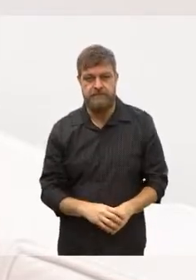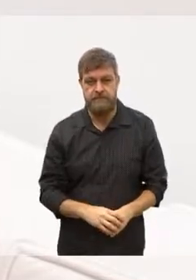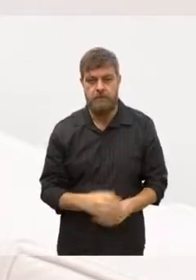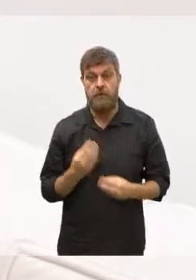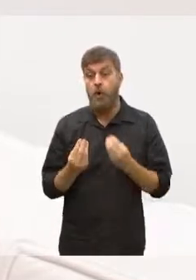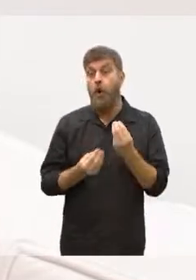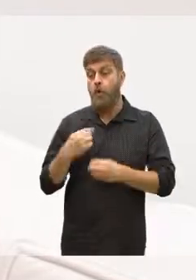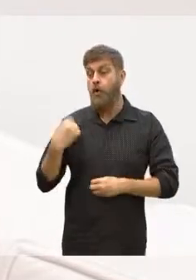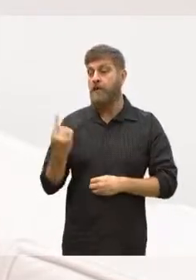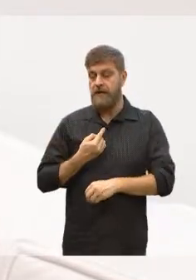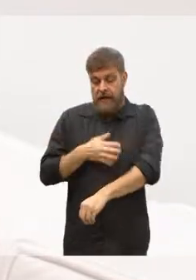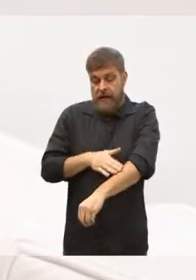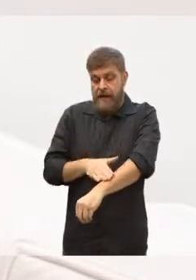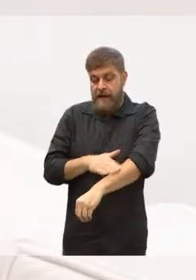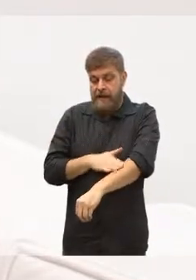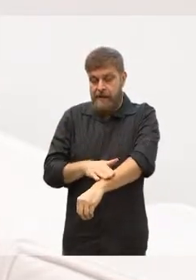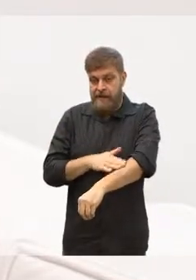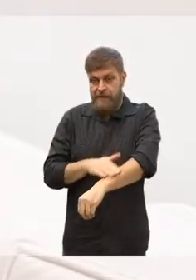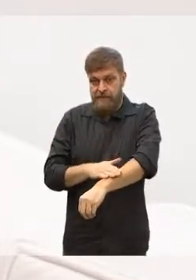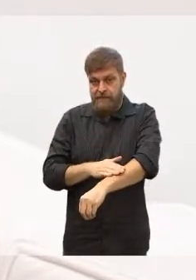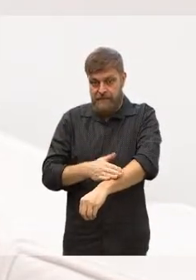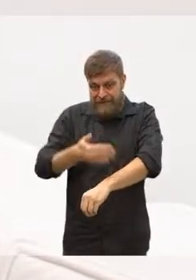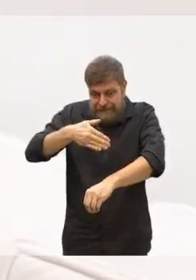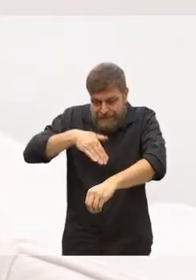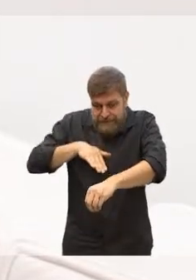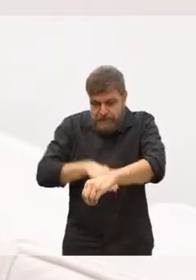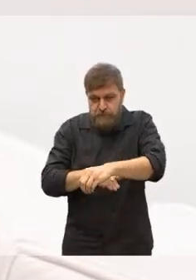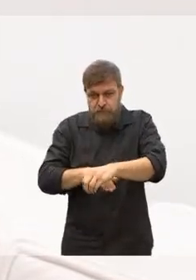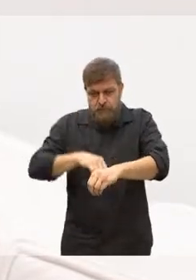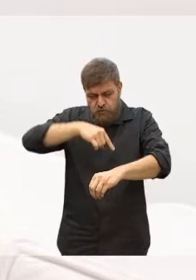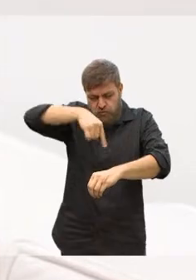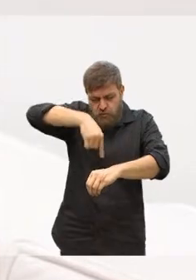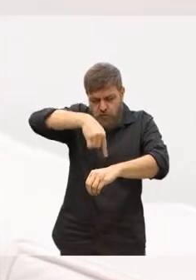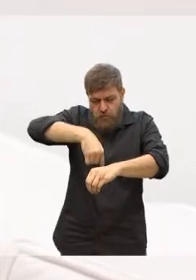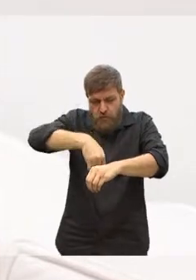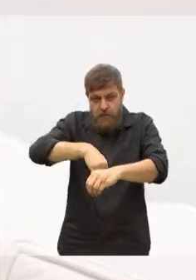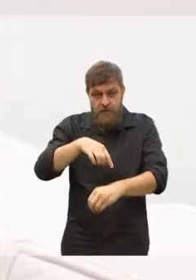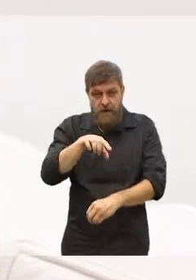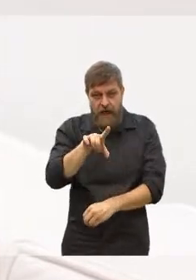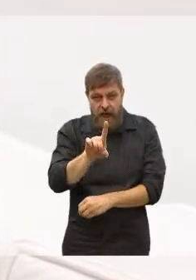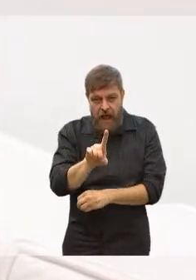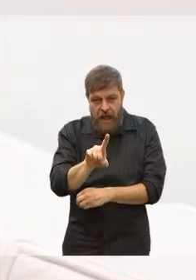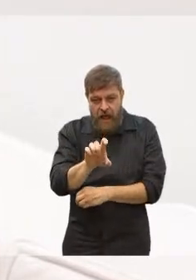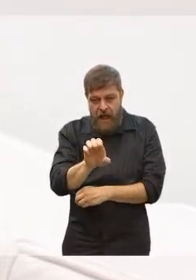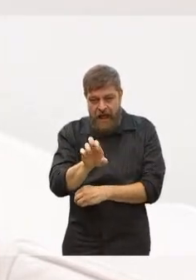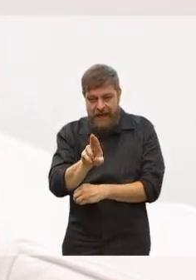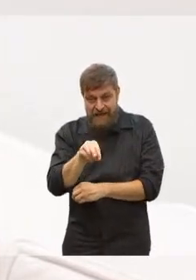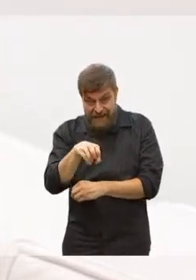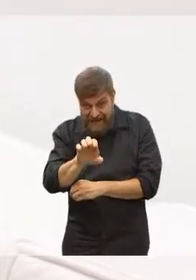a nossa pele reage lá embaixo, que é a derme? Ela